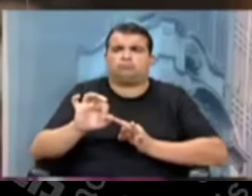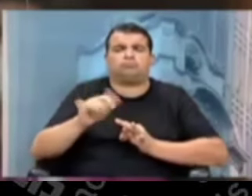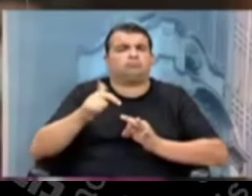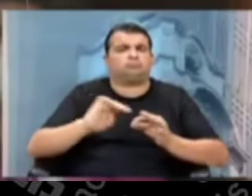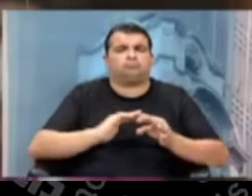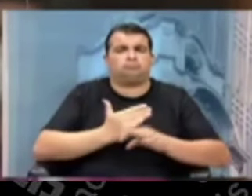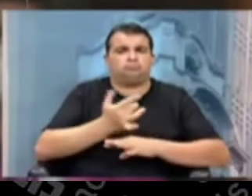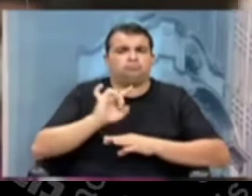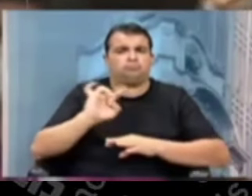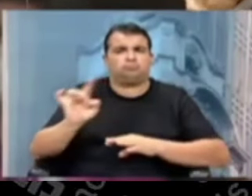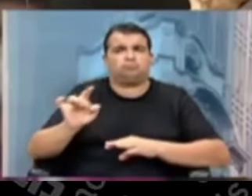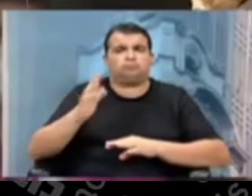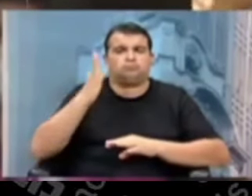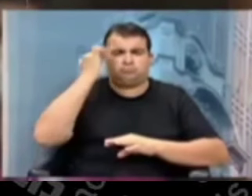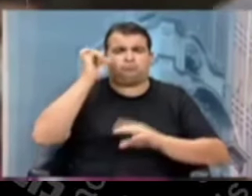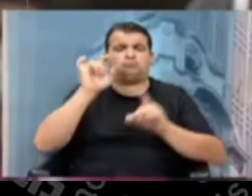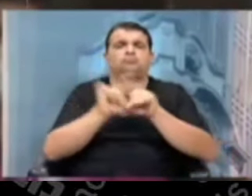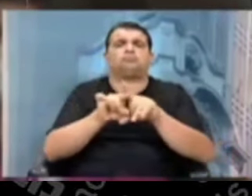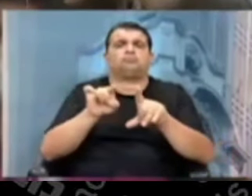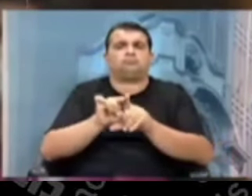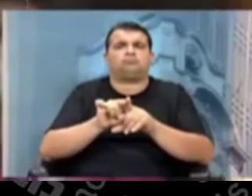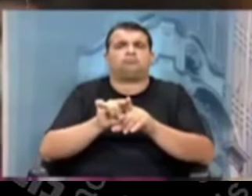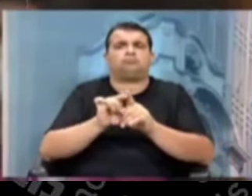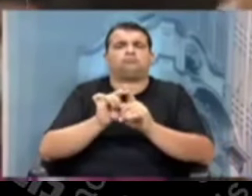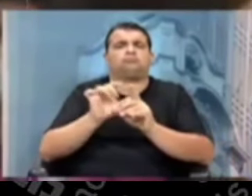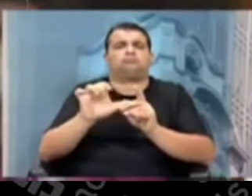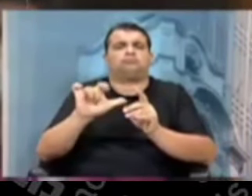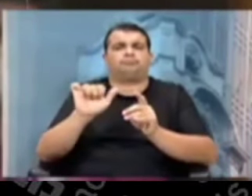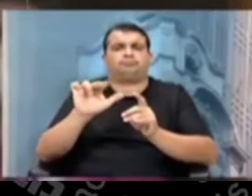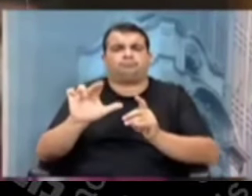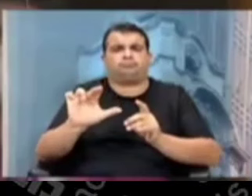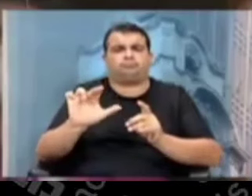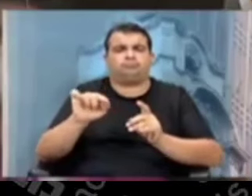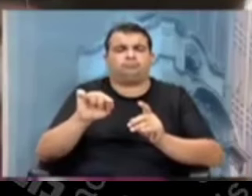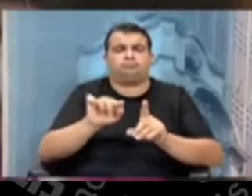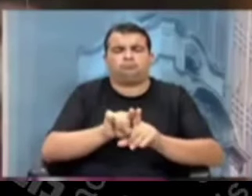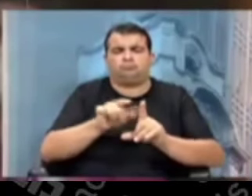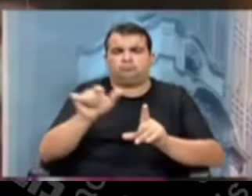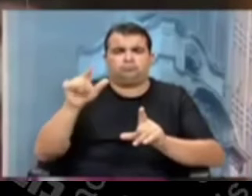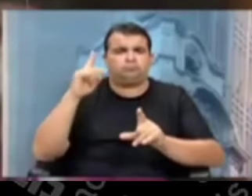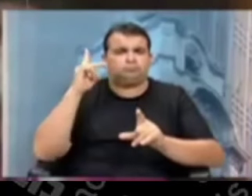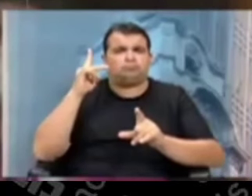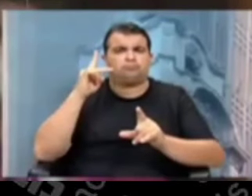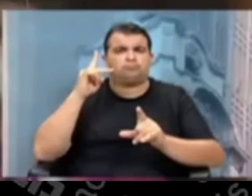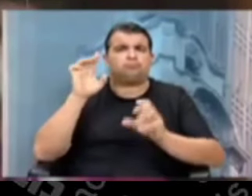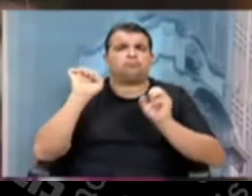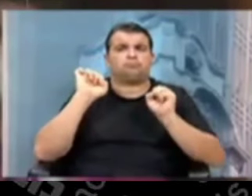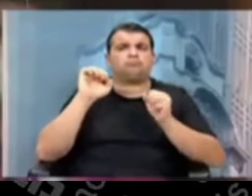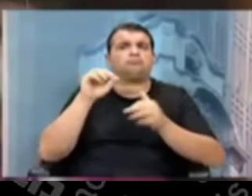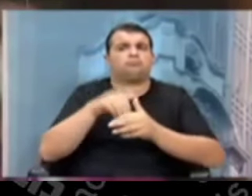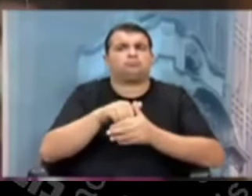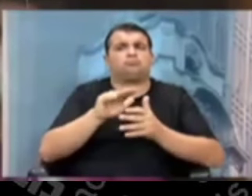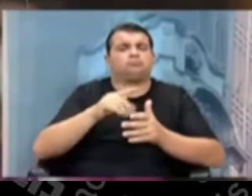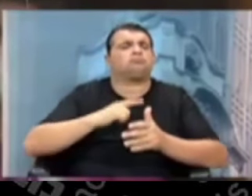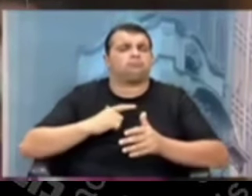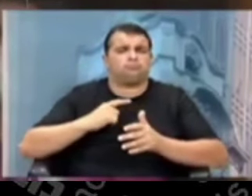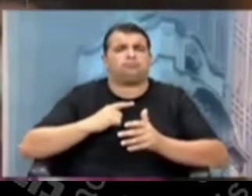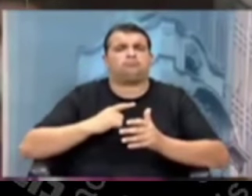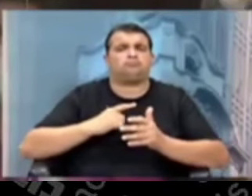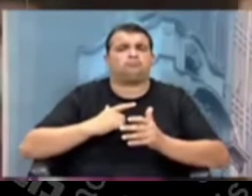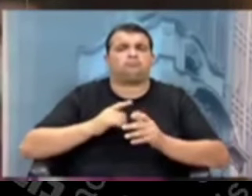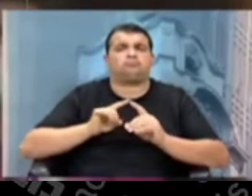seja aprovado sabemos aqui de pela claque e pelos vereadores Muito provavelmente os votos já existam